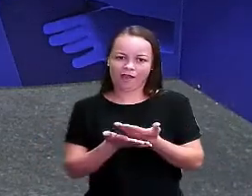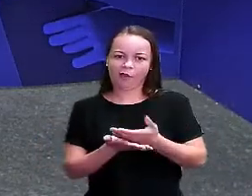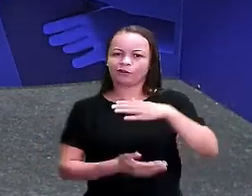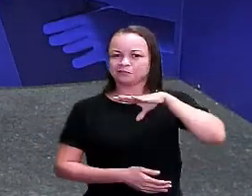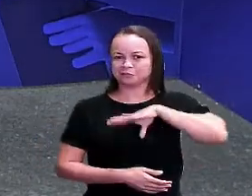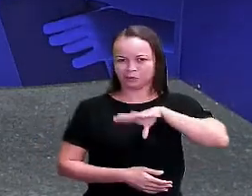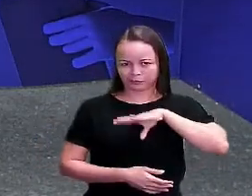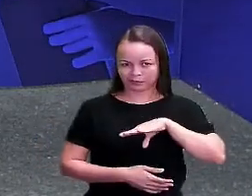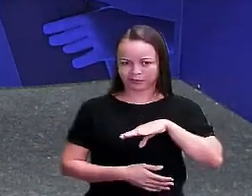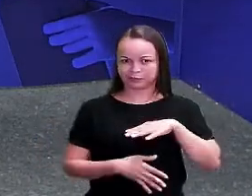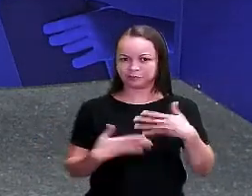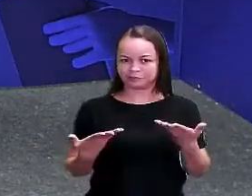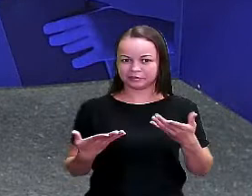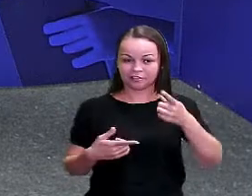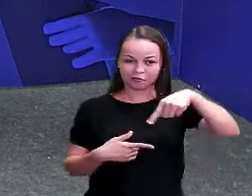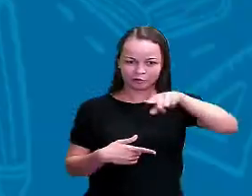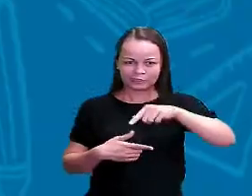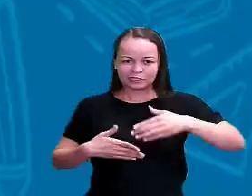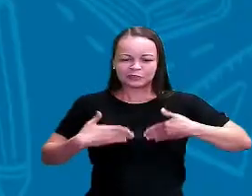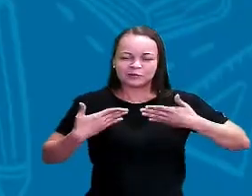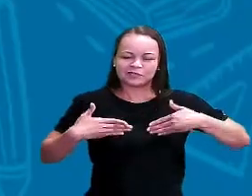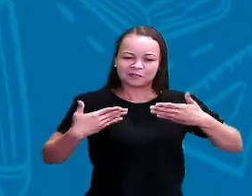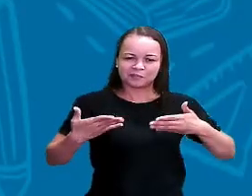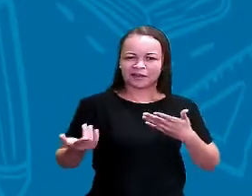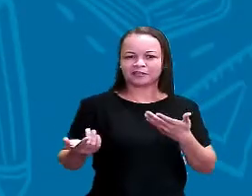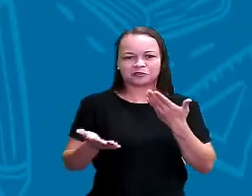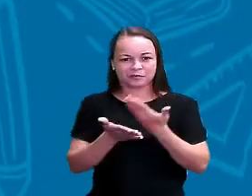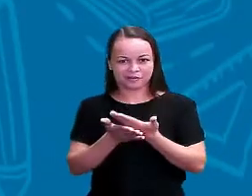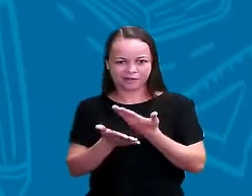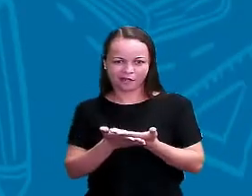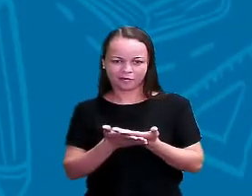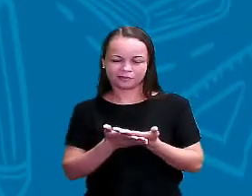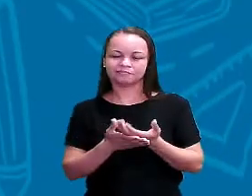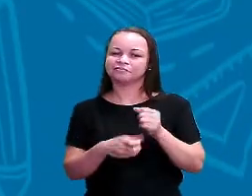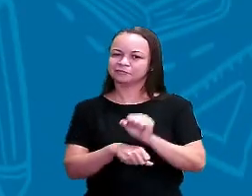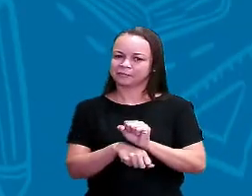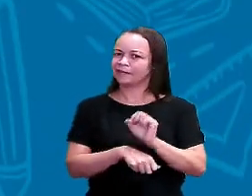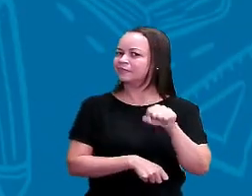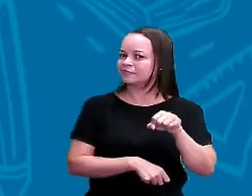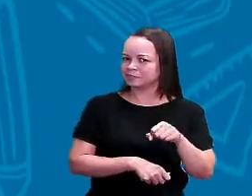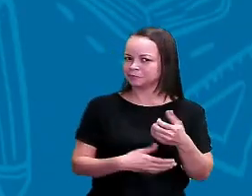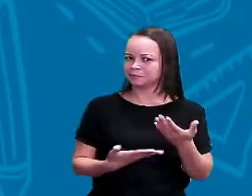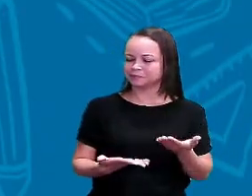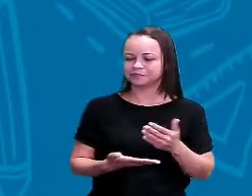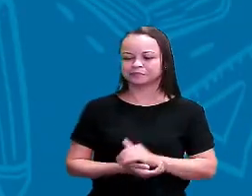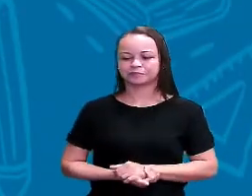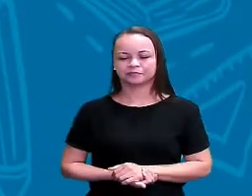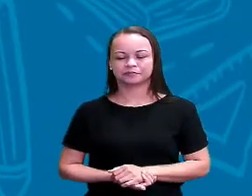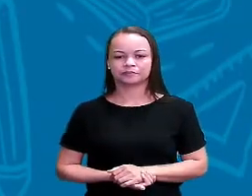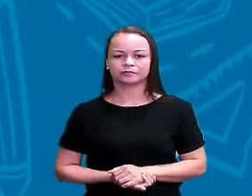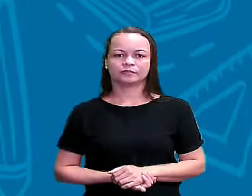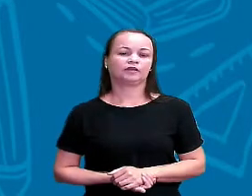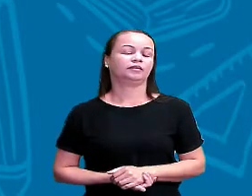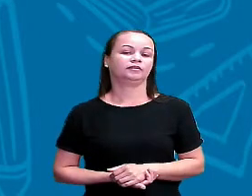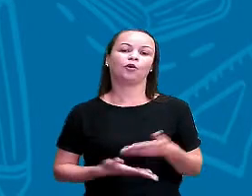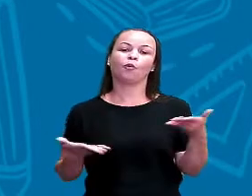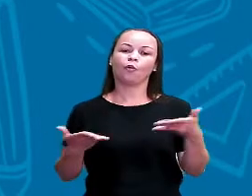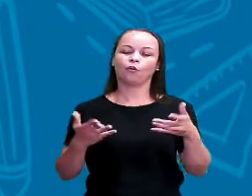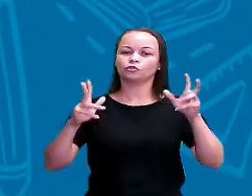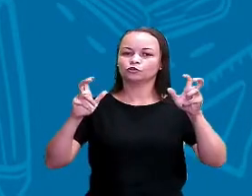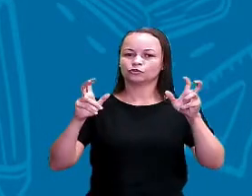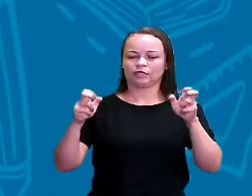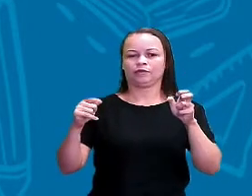E aí, estão animados para mais uma aula? Espero que sim. Hoje, vamos aprender um pouco